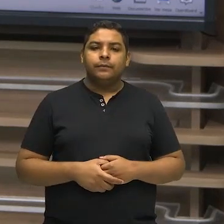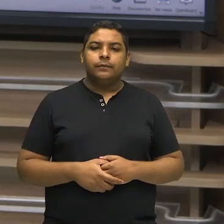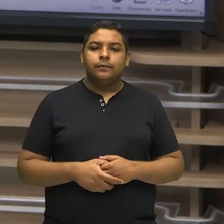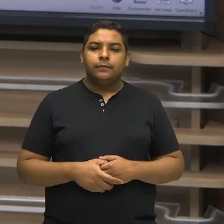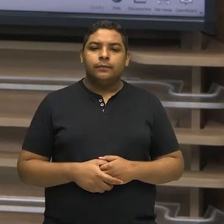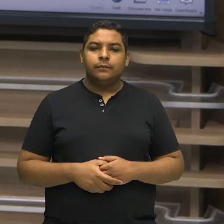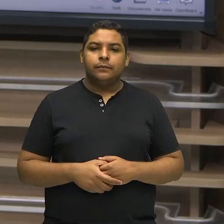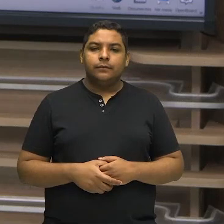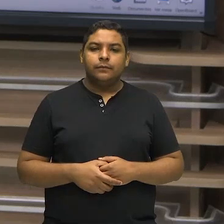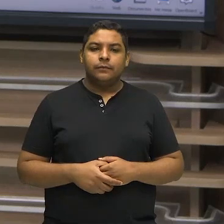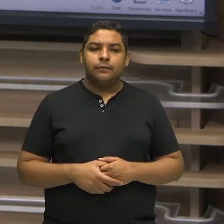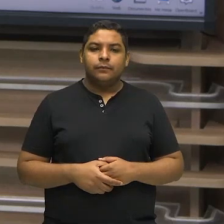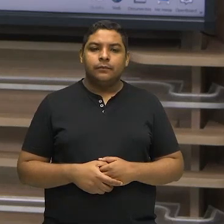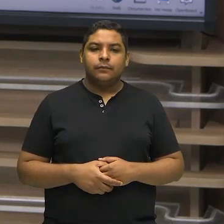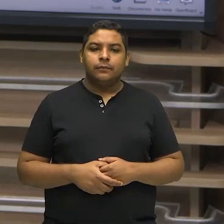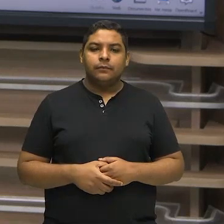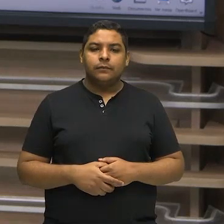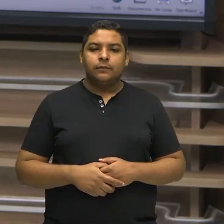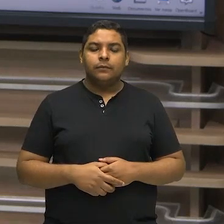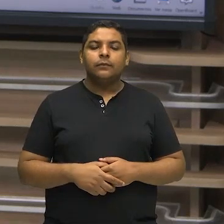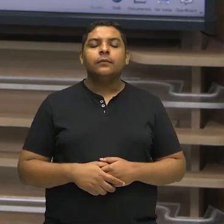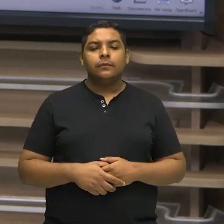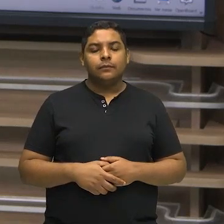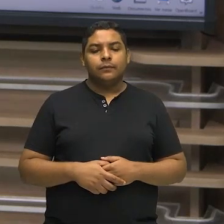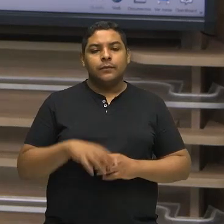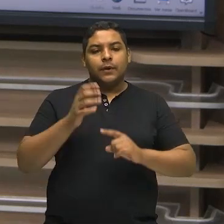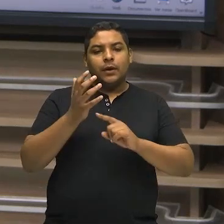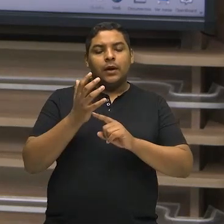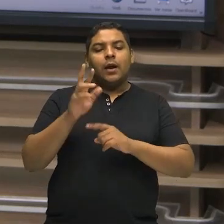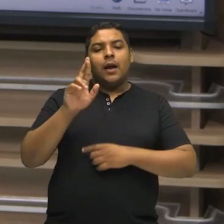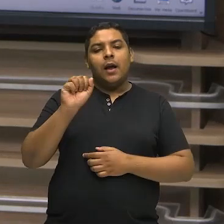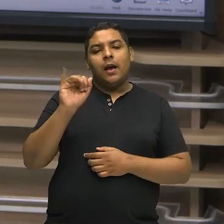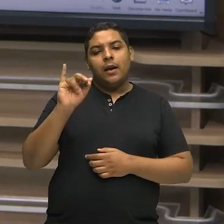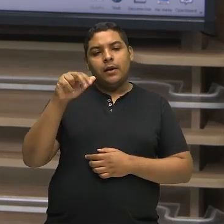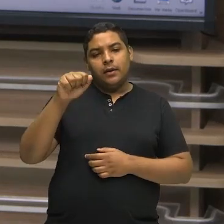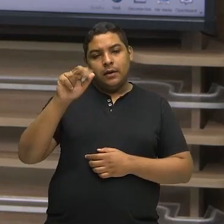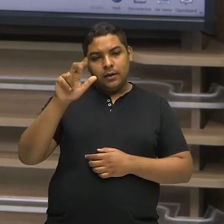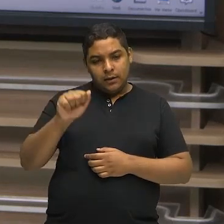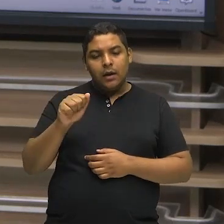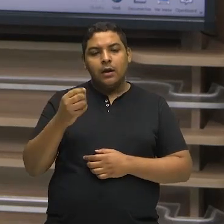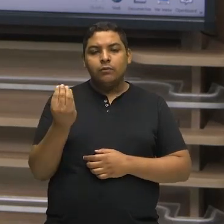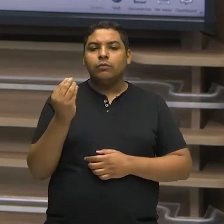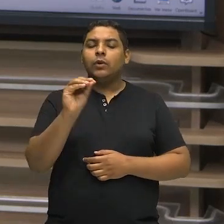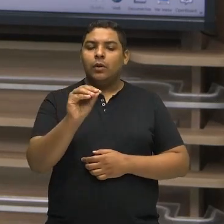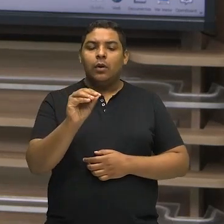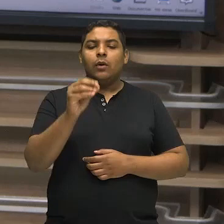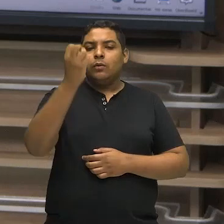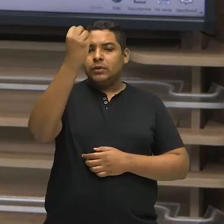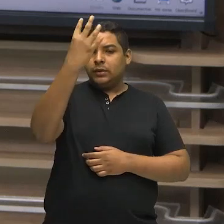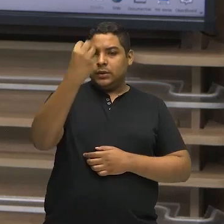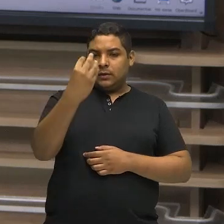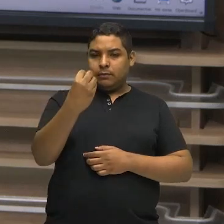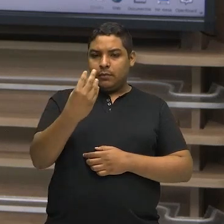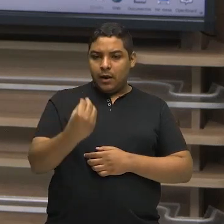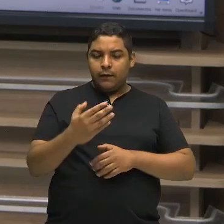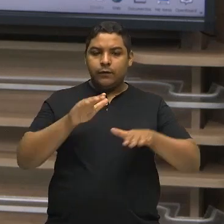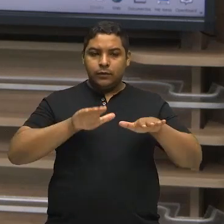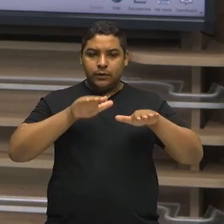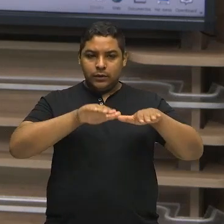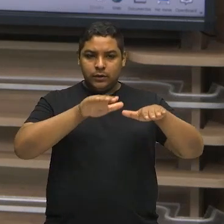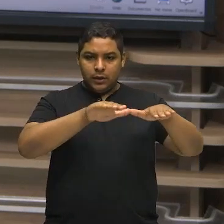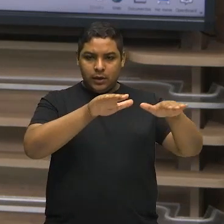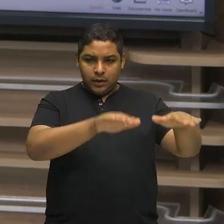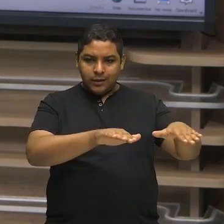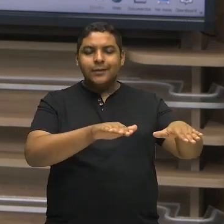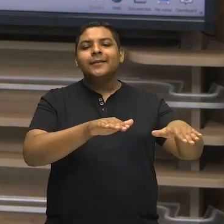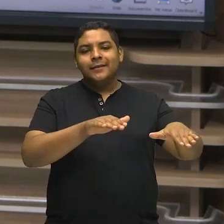aqui o semáforo, colocou aqui vários carrinhos como se estivesse no trânsito. Então, Rayana,